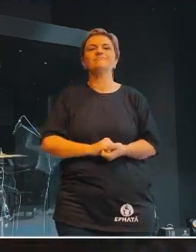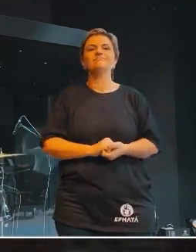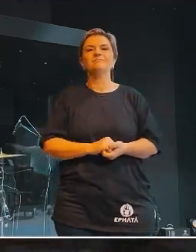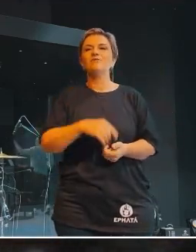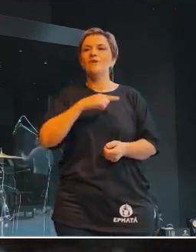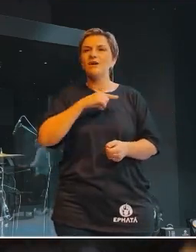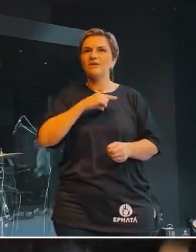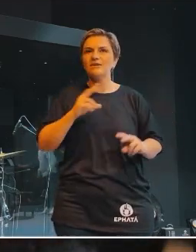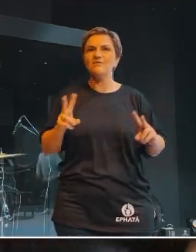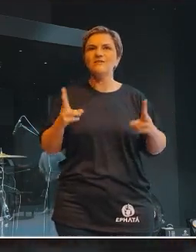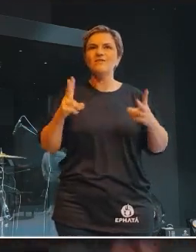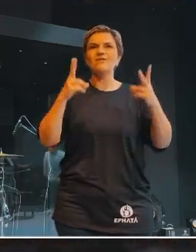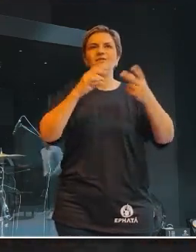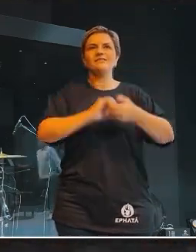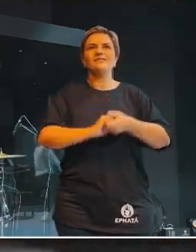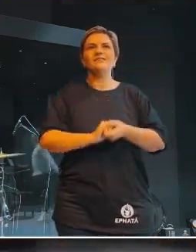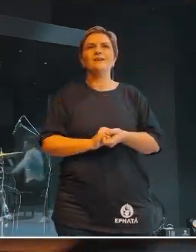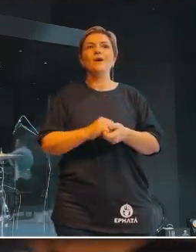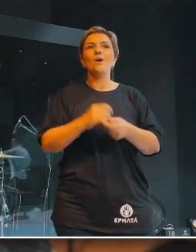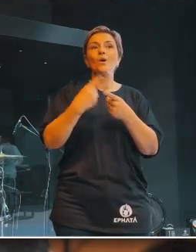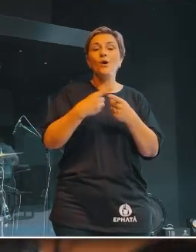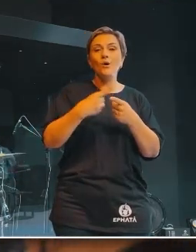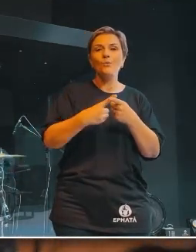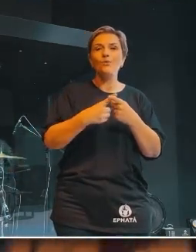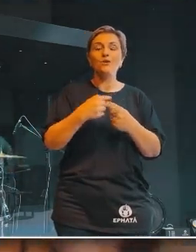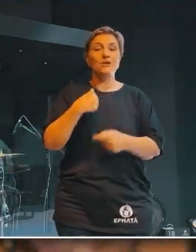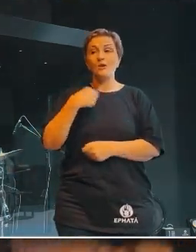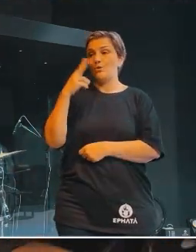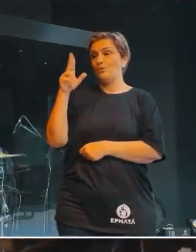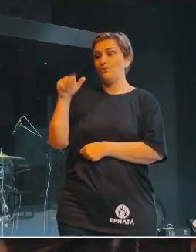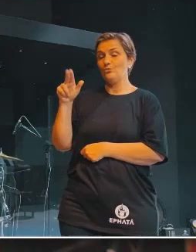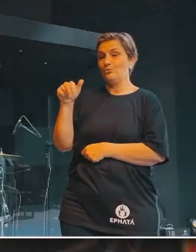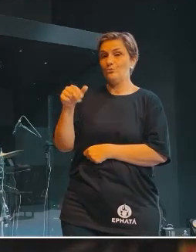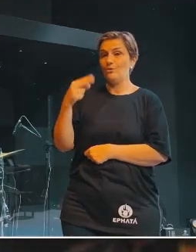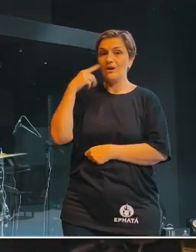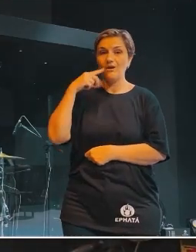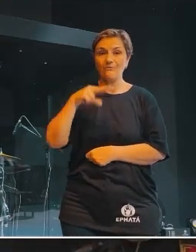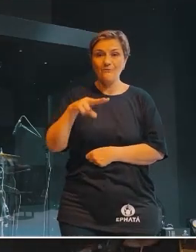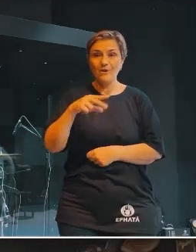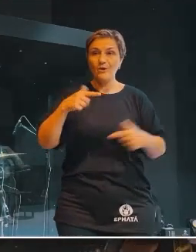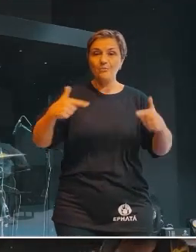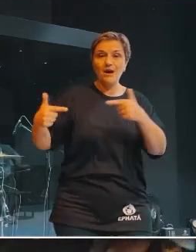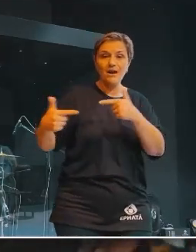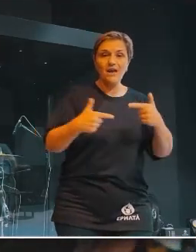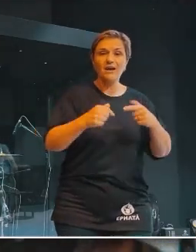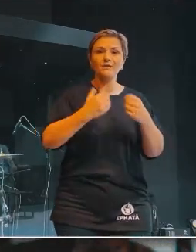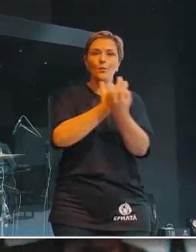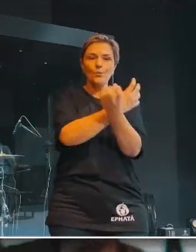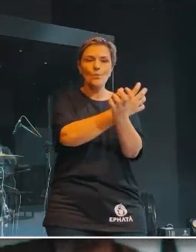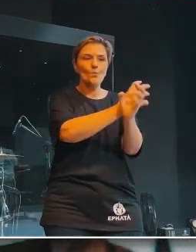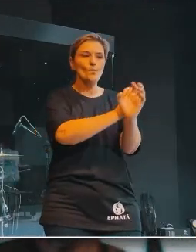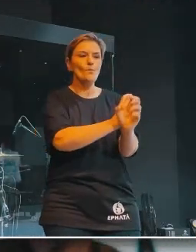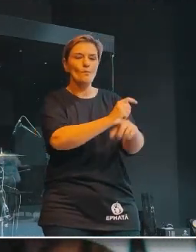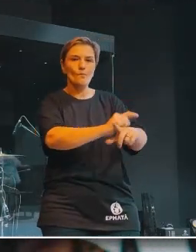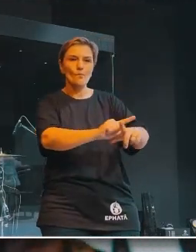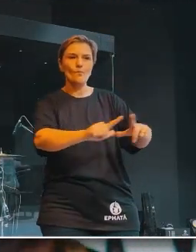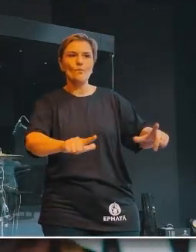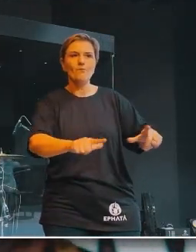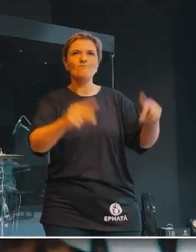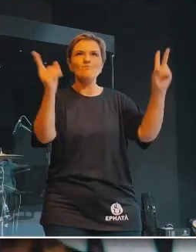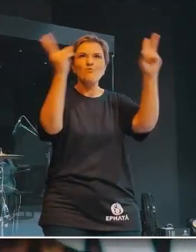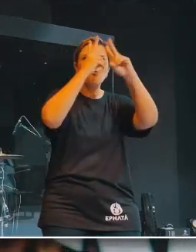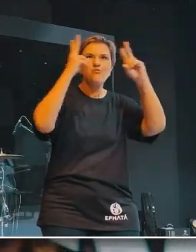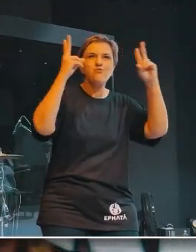vai ter vitória, porque eu nunca vi uma guerra, eu nunca vi um deserto, e eu nunca vi uma